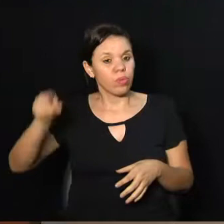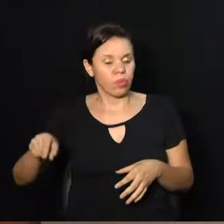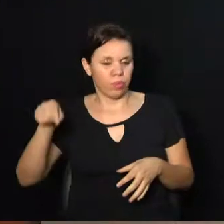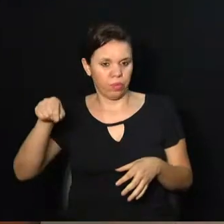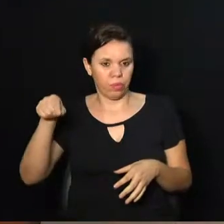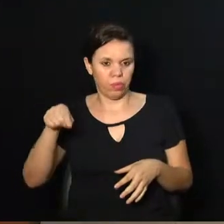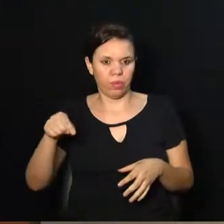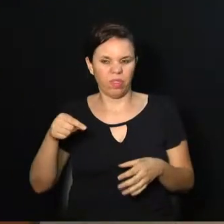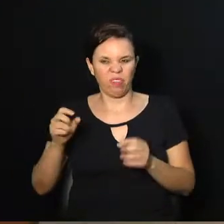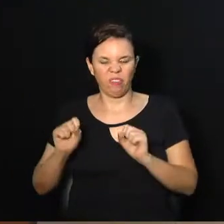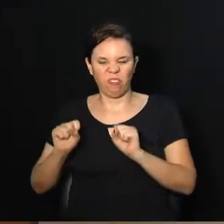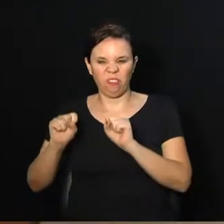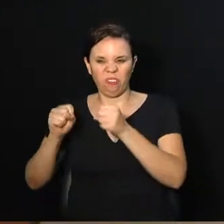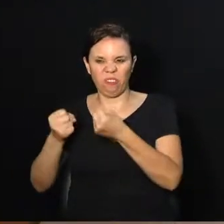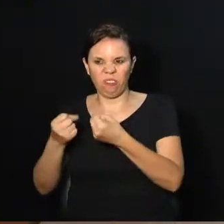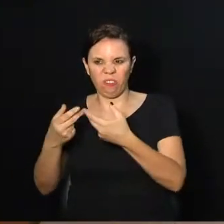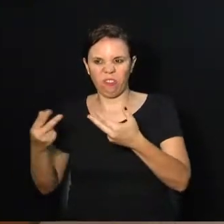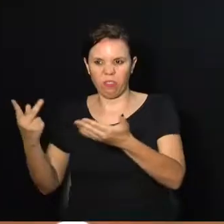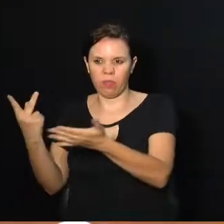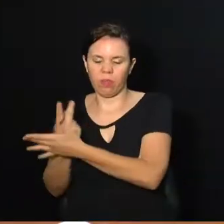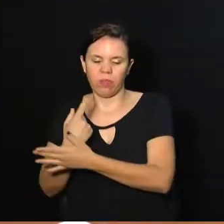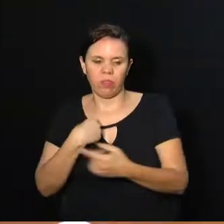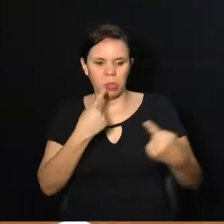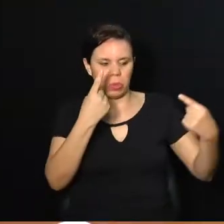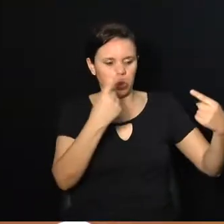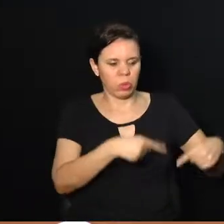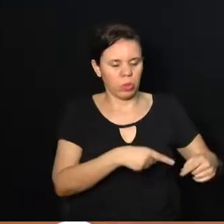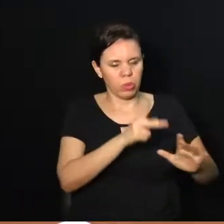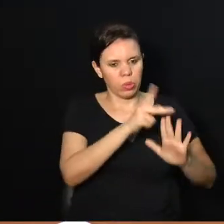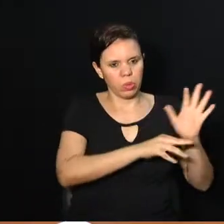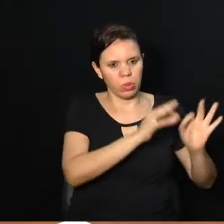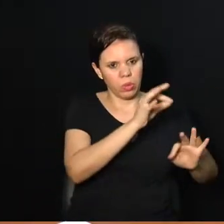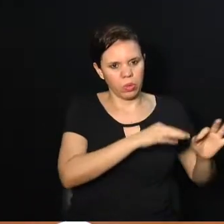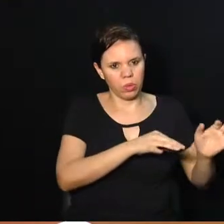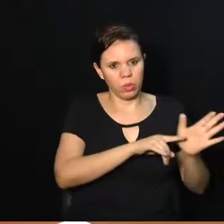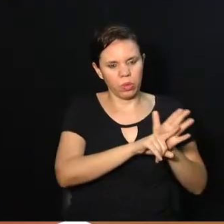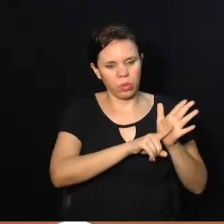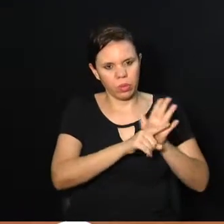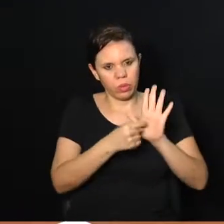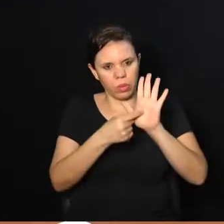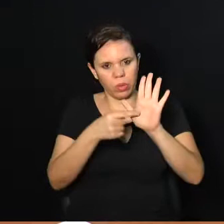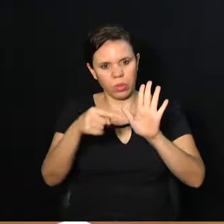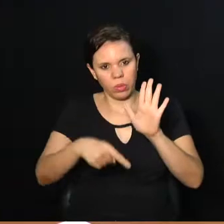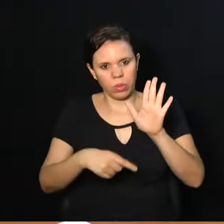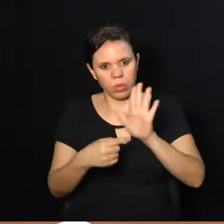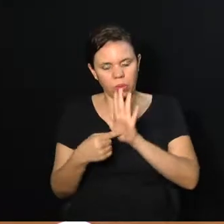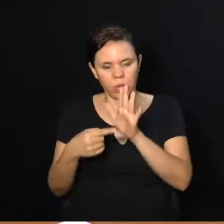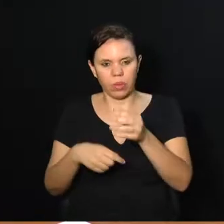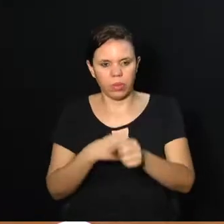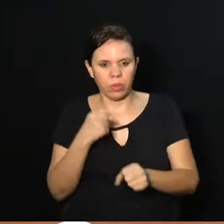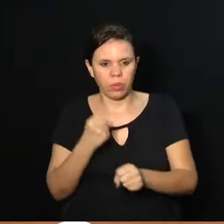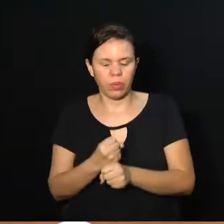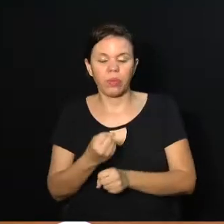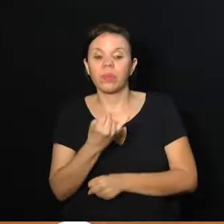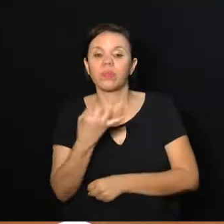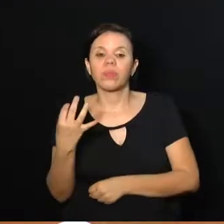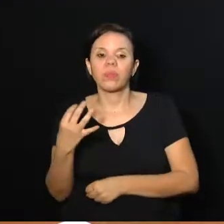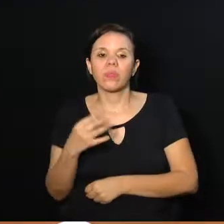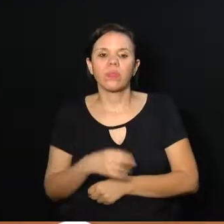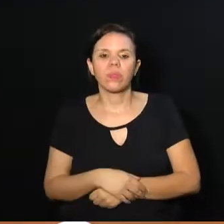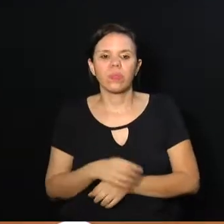errada, né, e são contra praticamente todos os projetos. Eu estava fazendo um levantamento dos meus projetos apresentados esse ano. Eu apresentei quantos projetos,